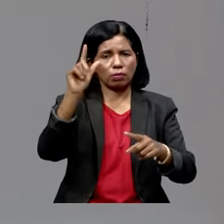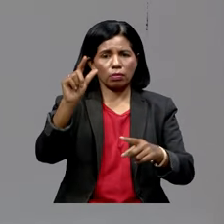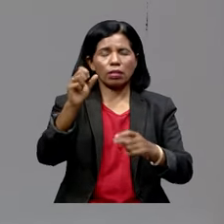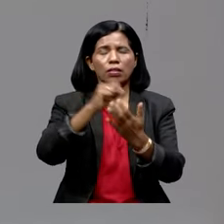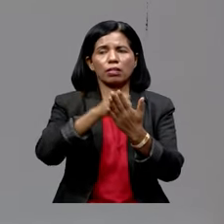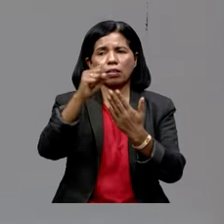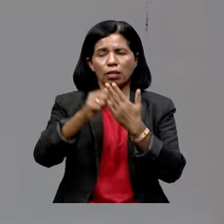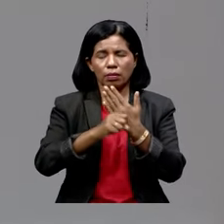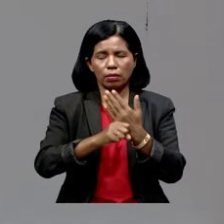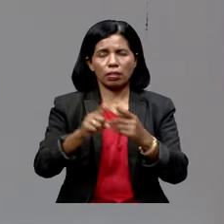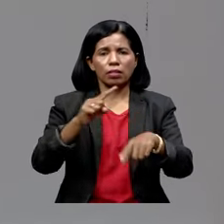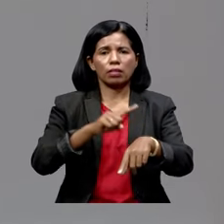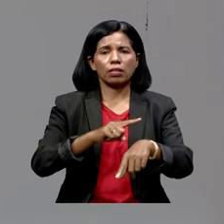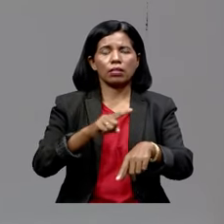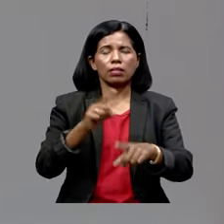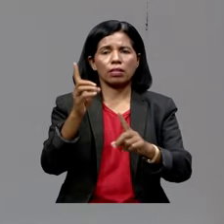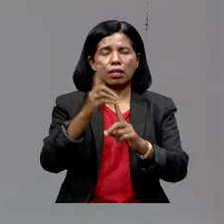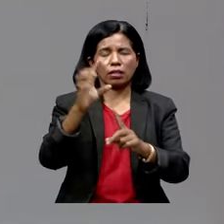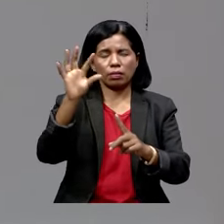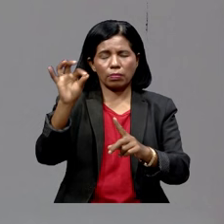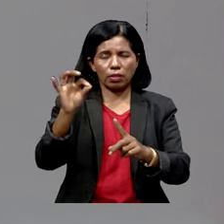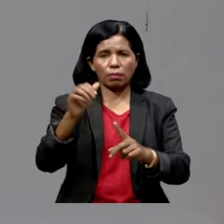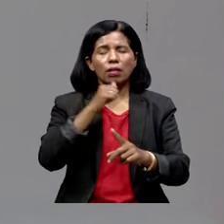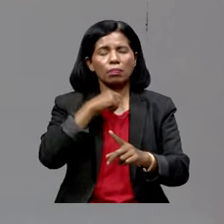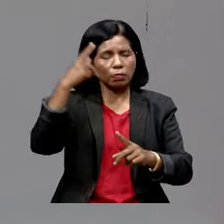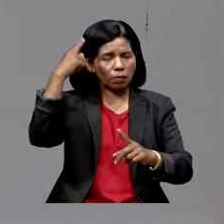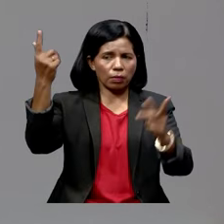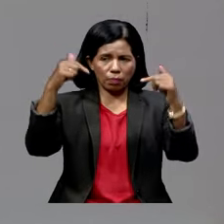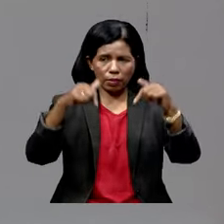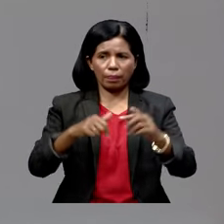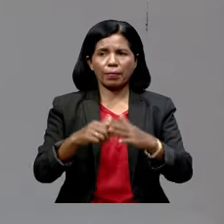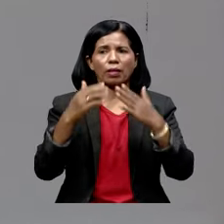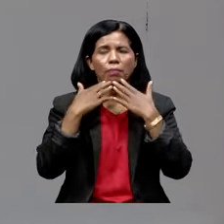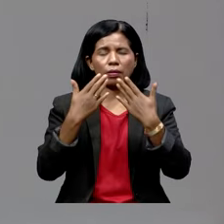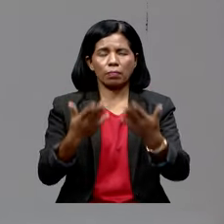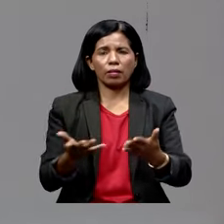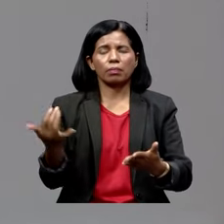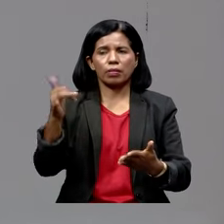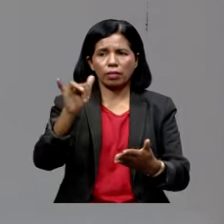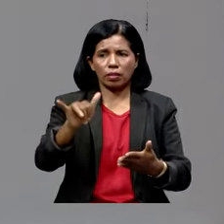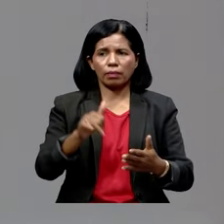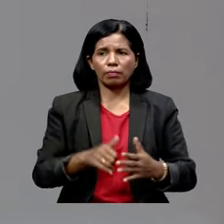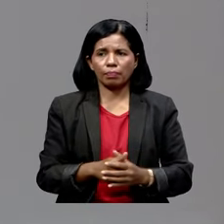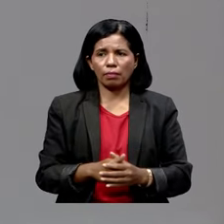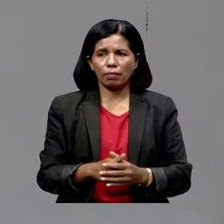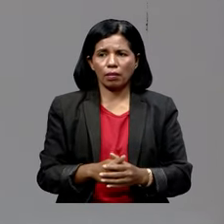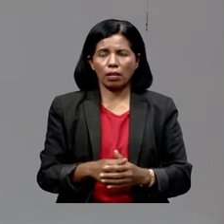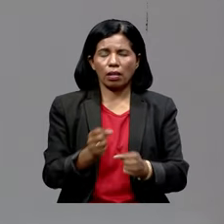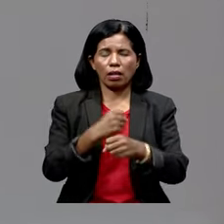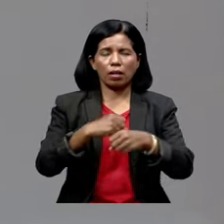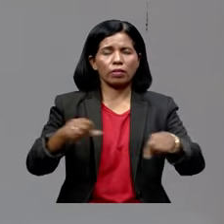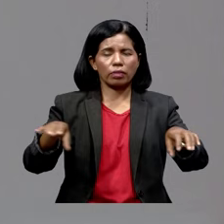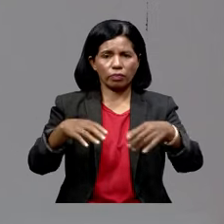maka amu papa toi hedili anoi magnede obrigado mos pasira nebe presta al servicio ya